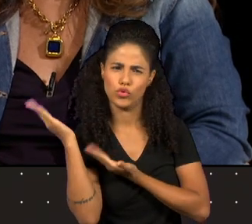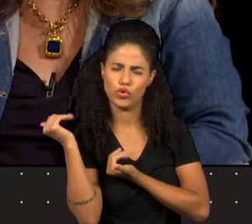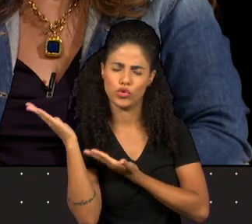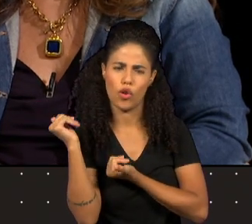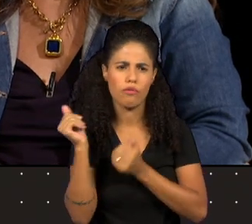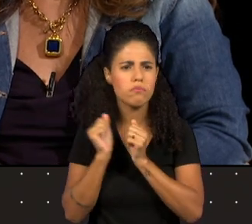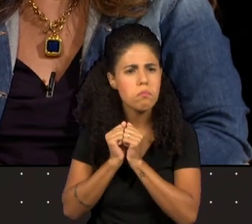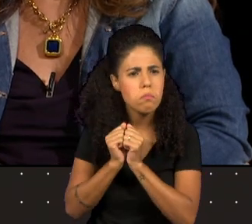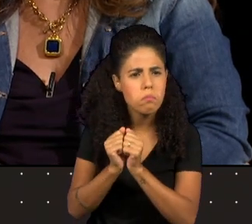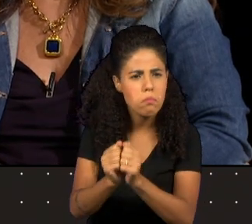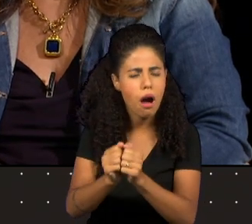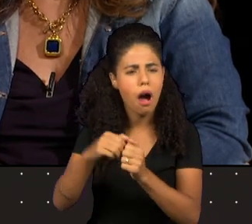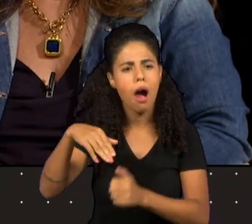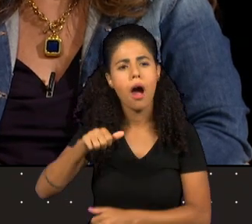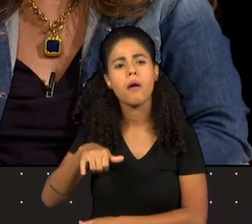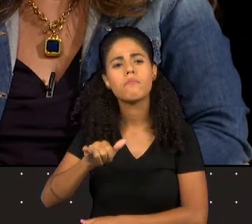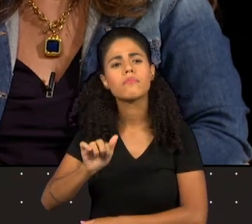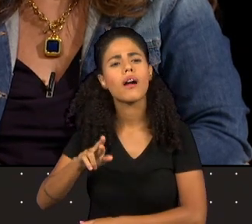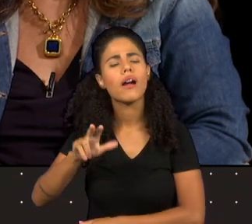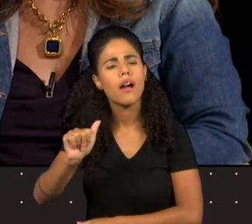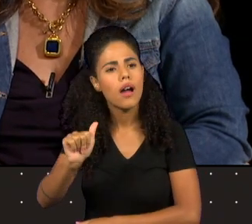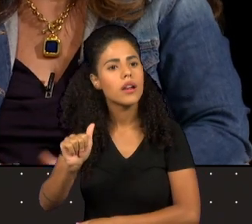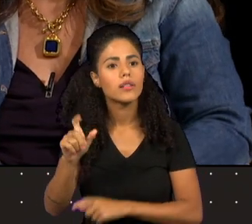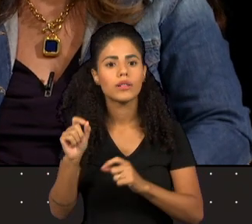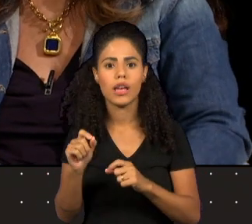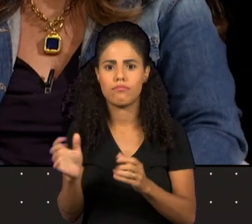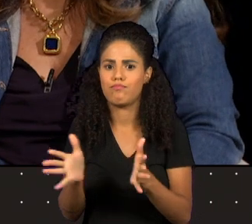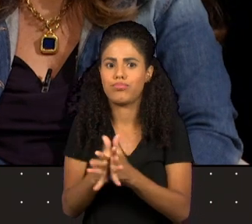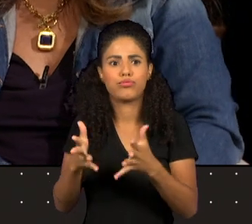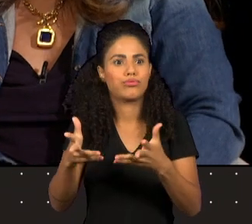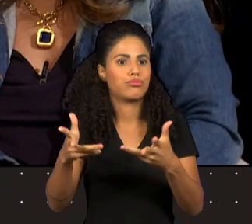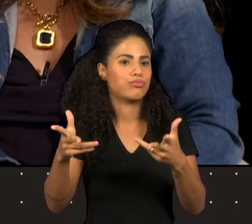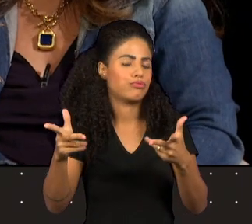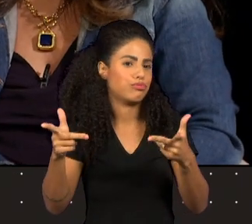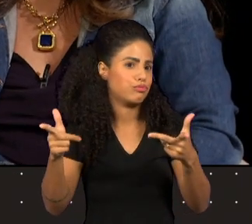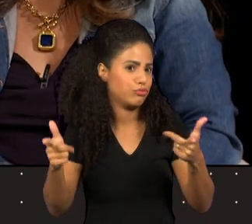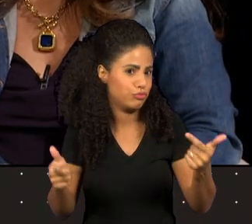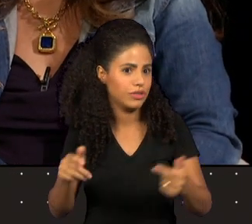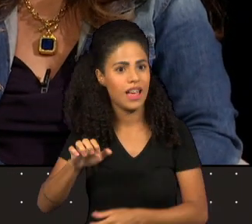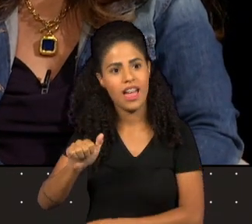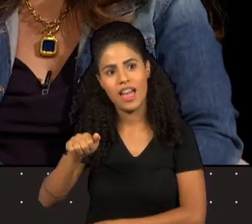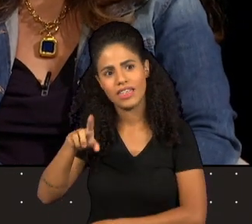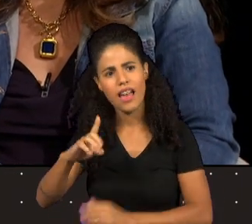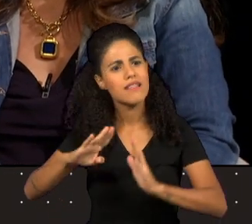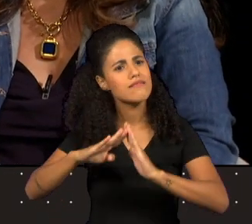a Mayara, ela era um fenômeno da IAD, porque